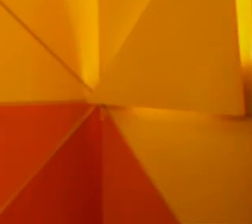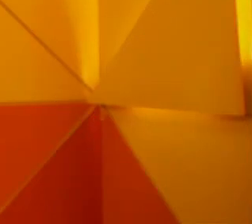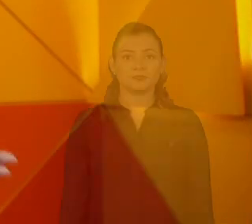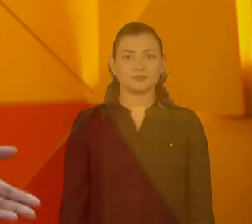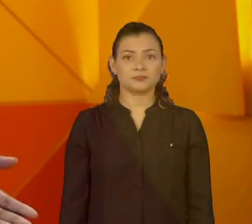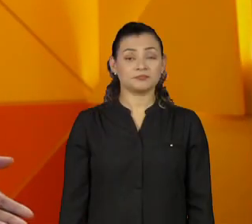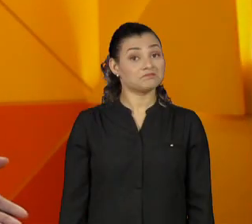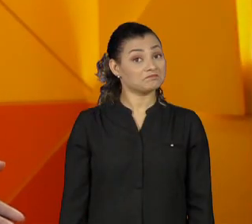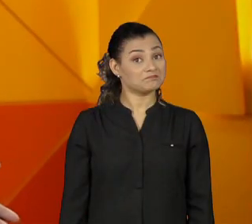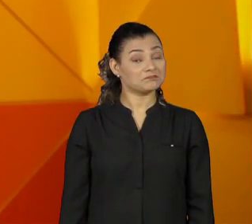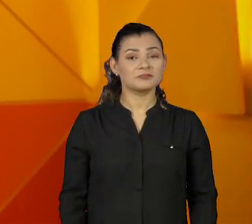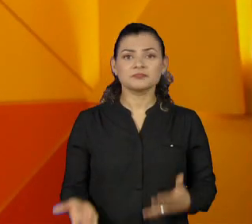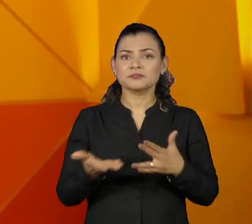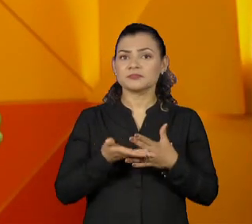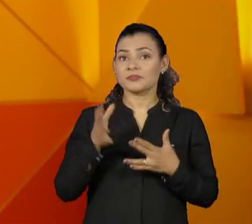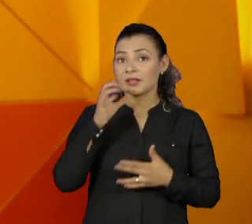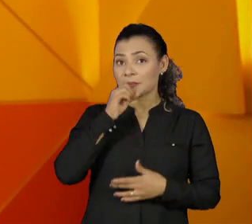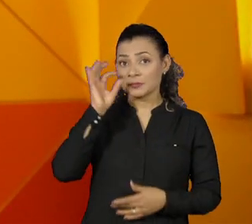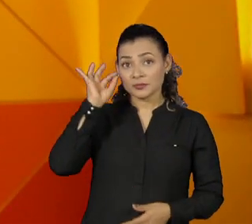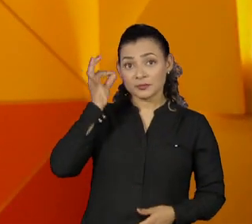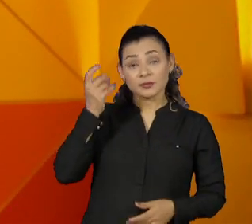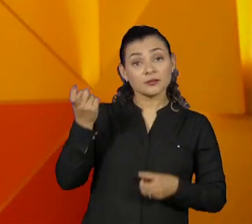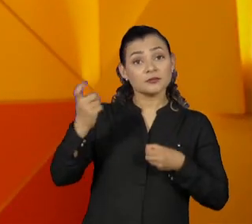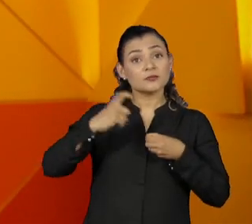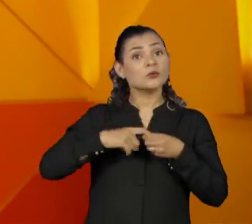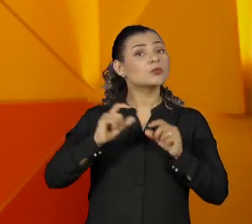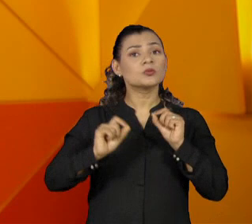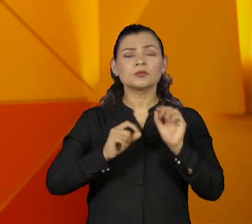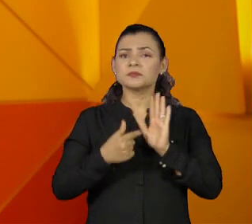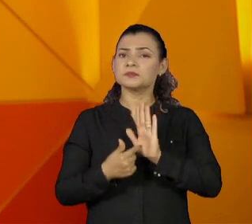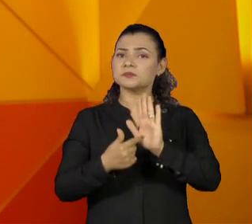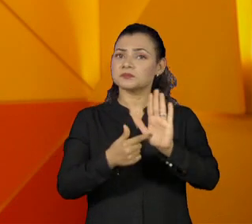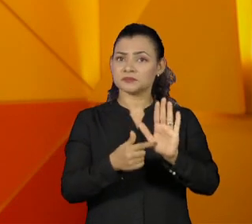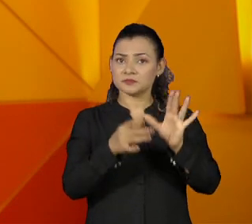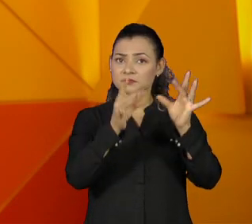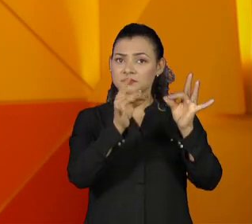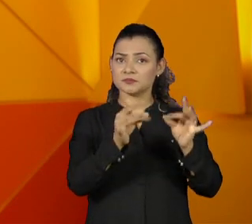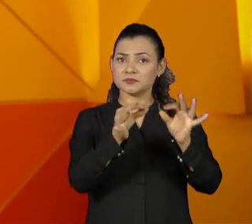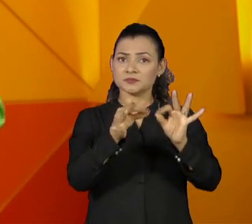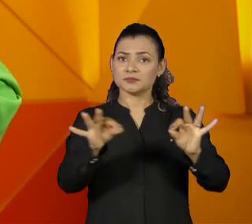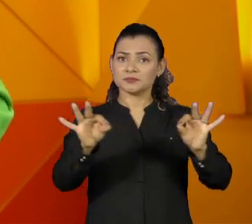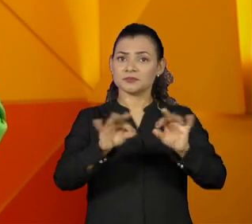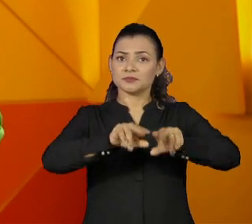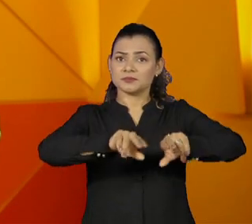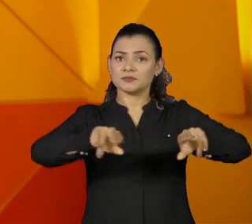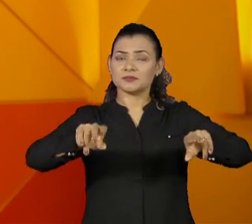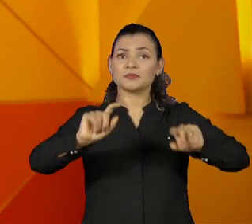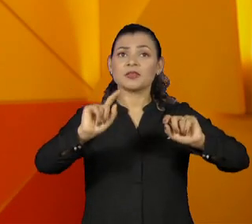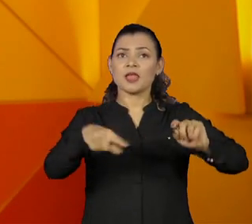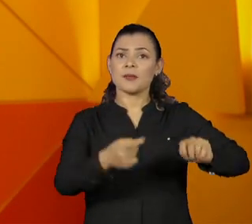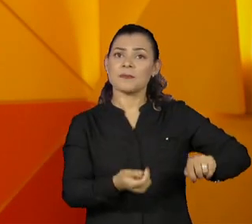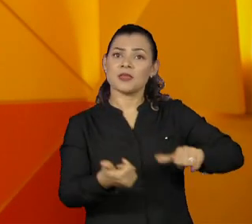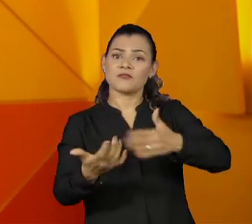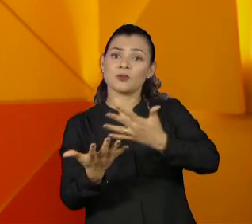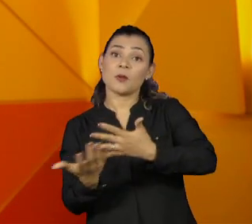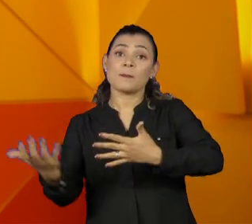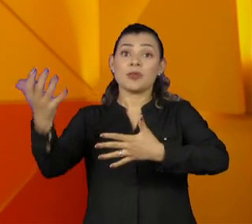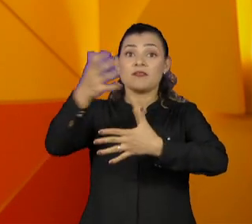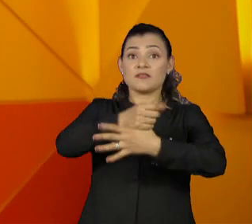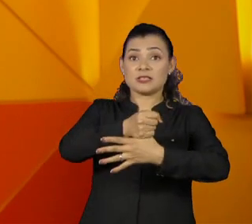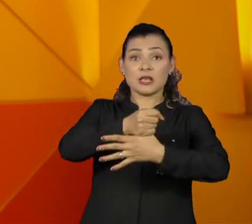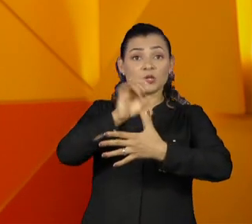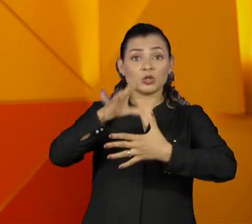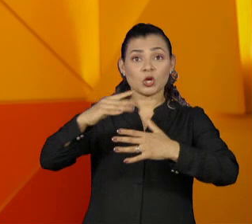Nós vamos fazer uma pausa agora e depois do intervalo a gente vai mostrar que as orquestras não são privilégio somente dos grandes centros